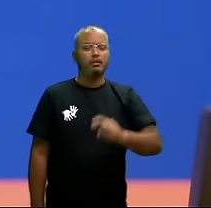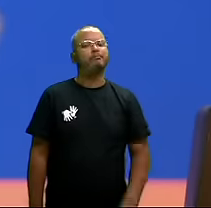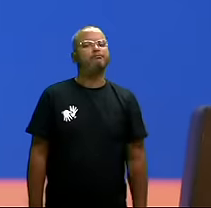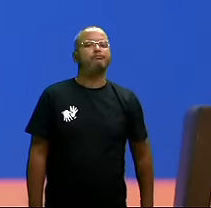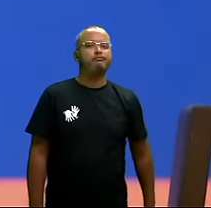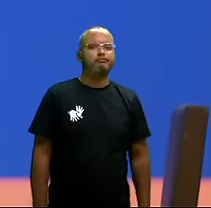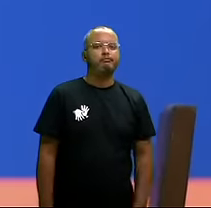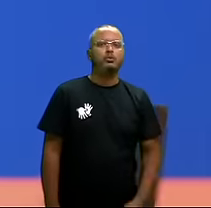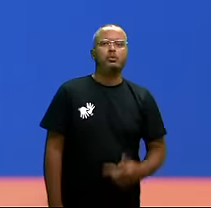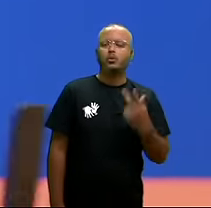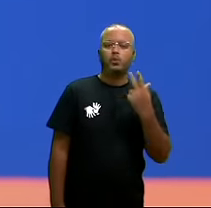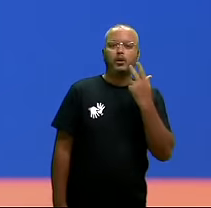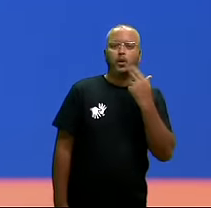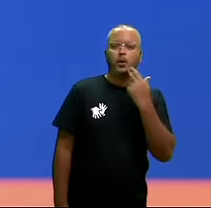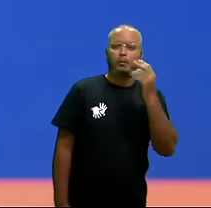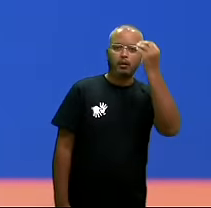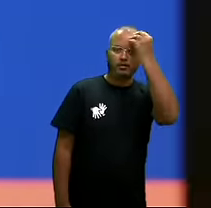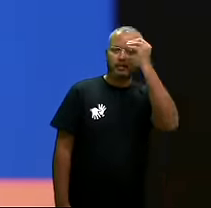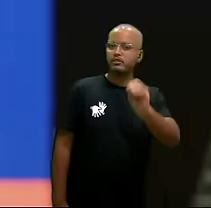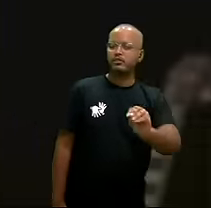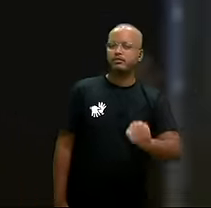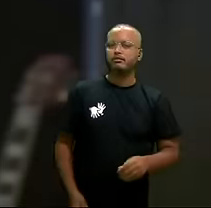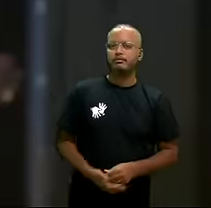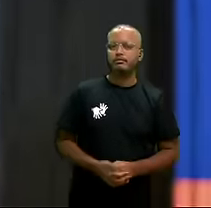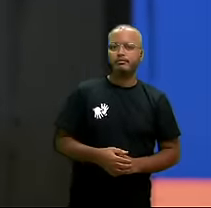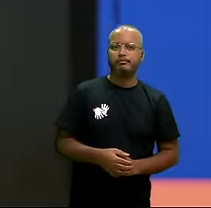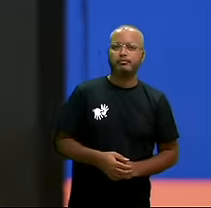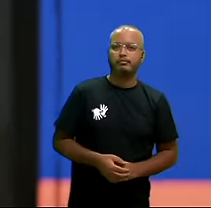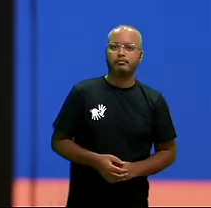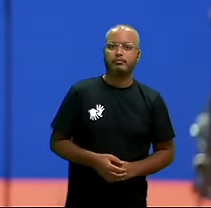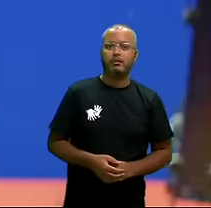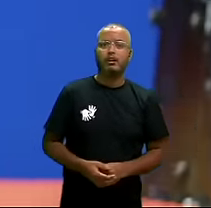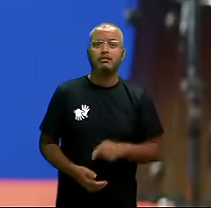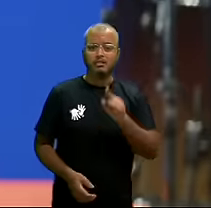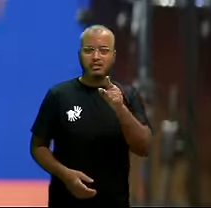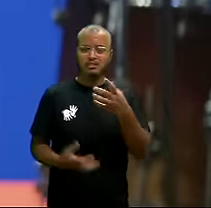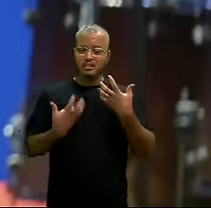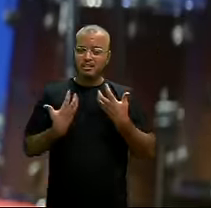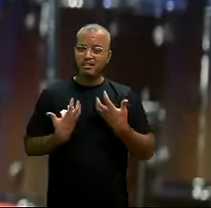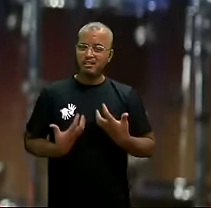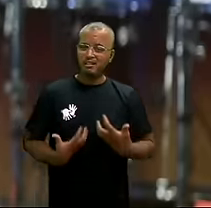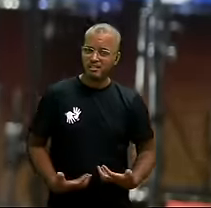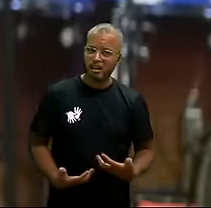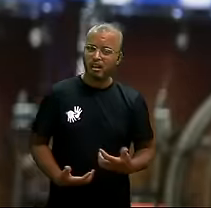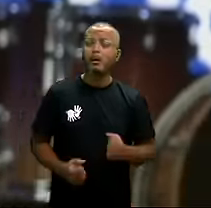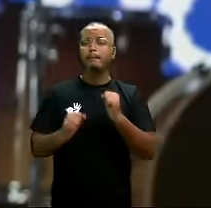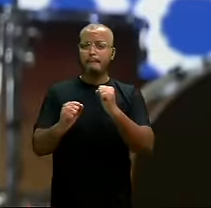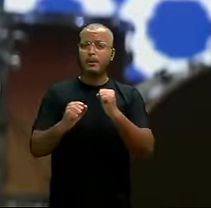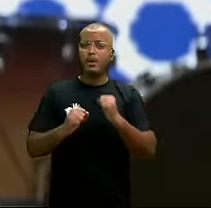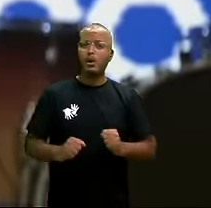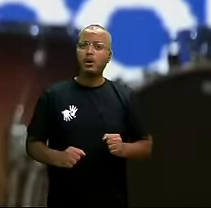Deus falou comigo lá, é normal, faz parte. Quem não está cansado aqui? Nós estamos aqui pela fé.